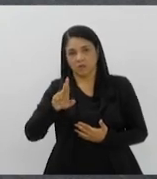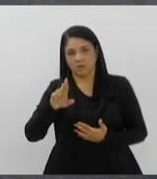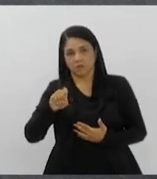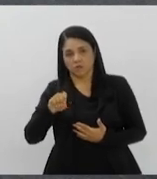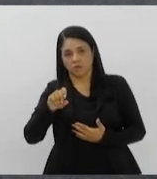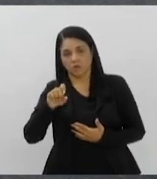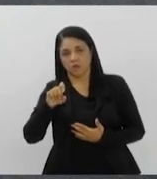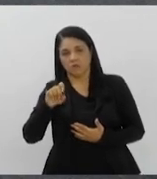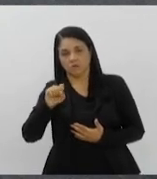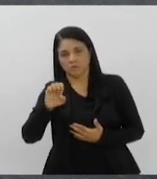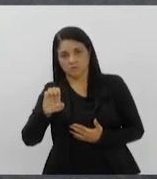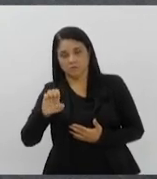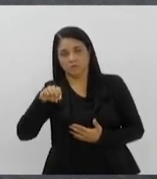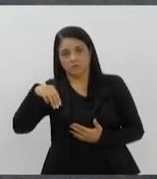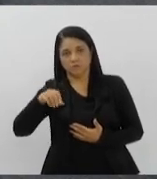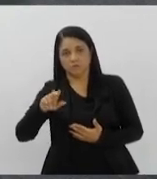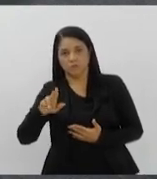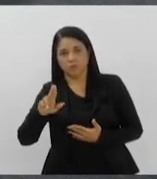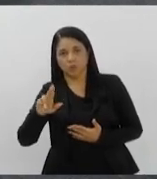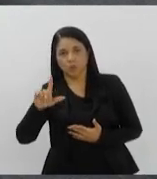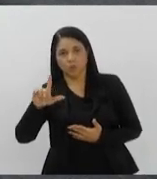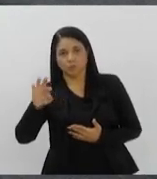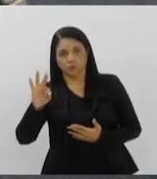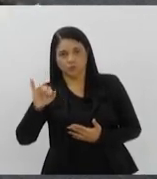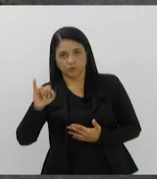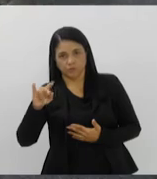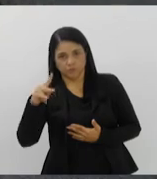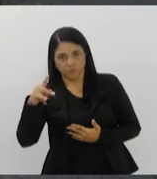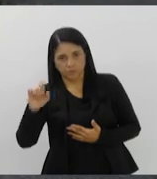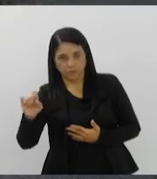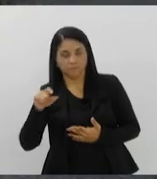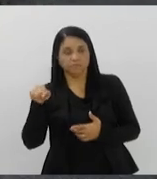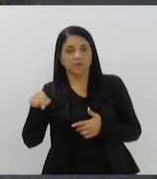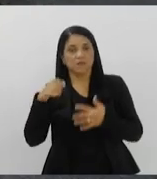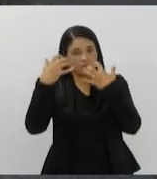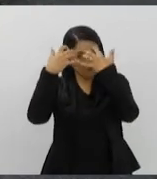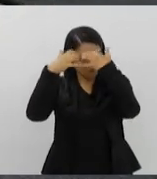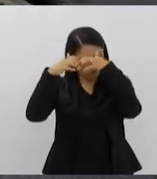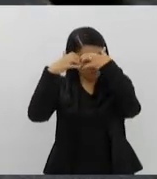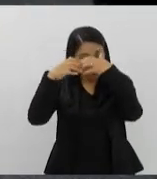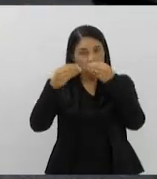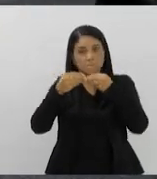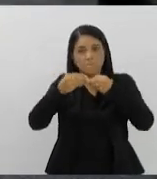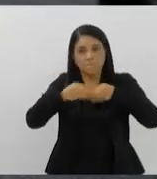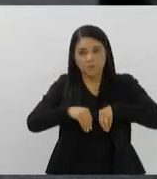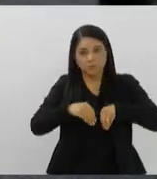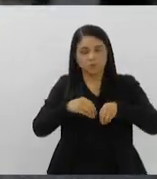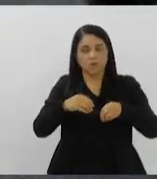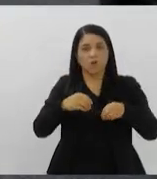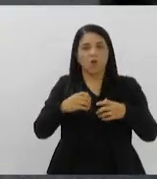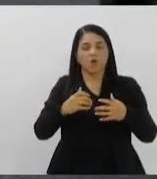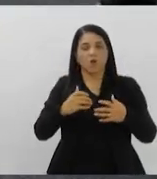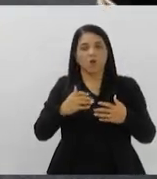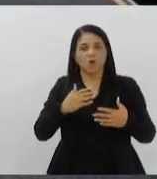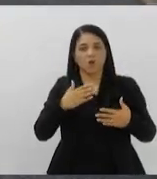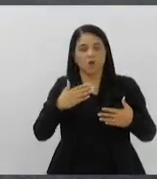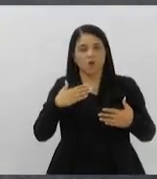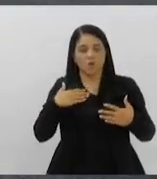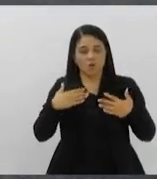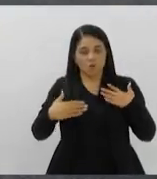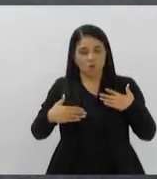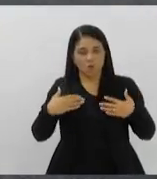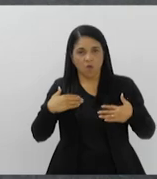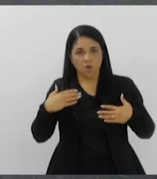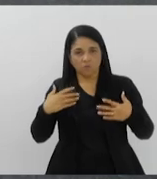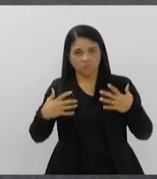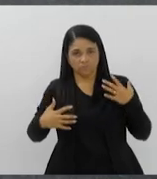ataxia. E é uma doença neural que problematiza, né, prejudica a coordenação motora, a